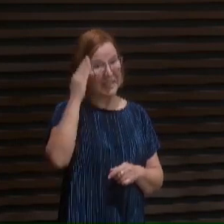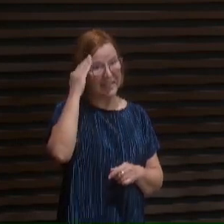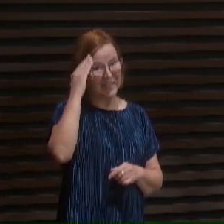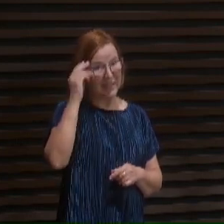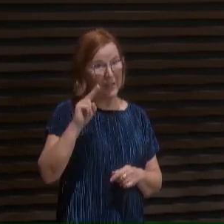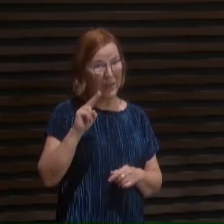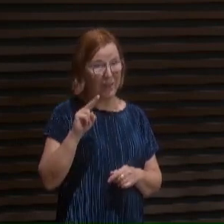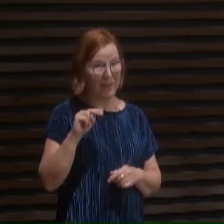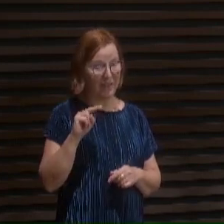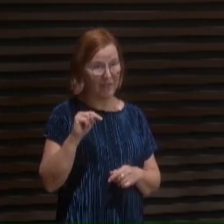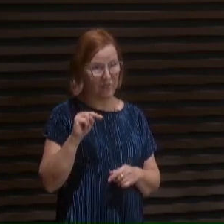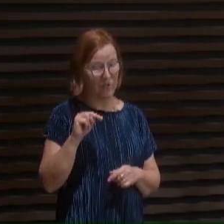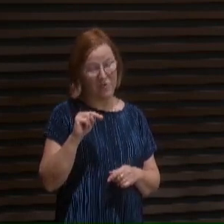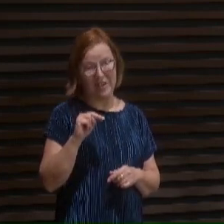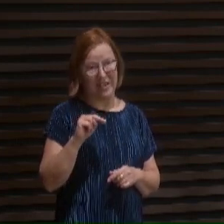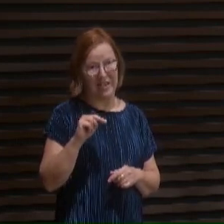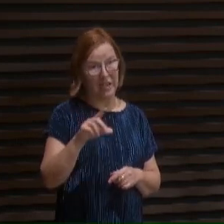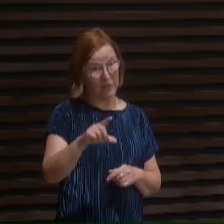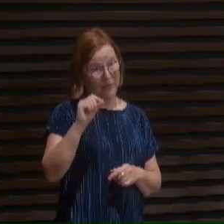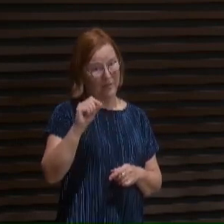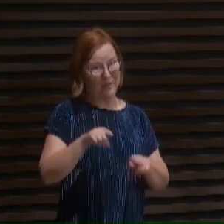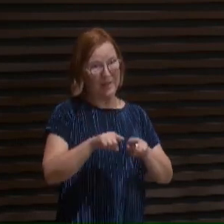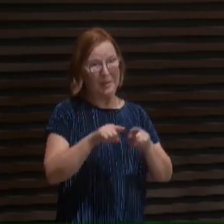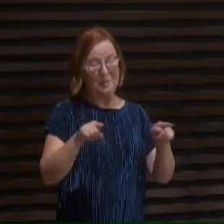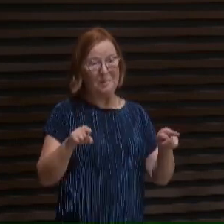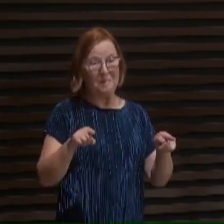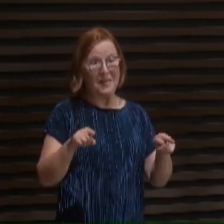jamais poderei ser a escolhida, mas